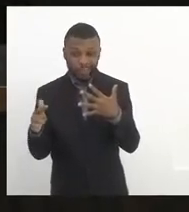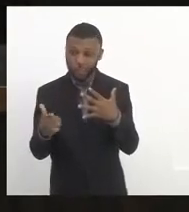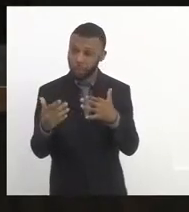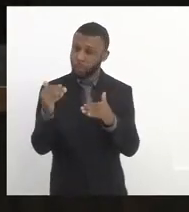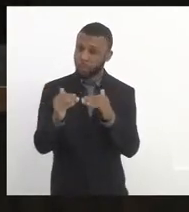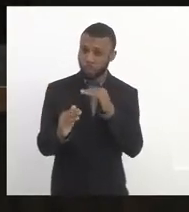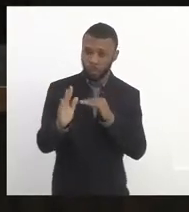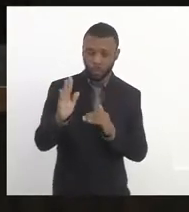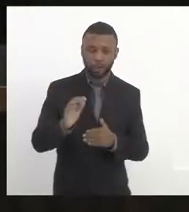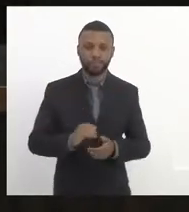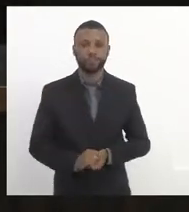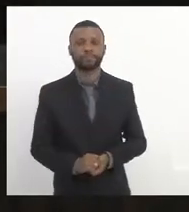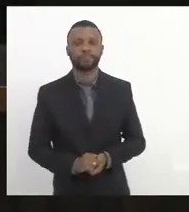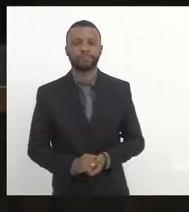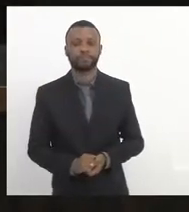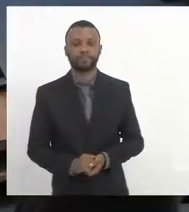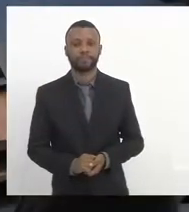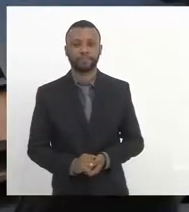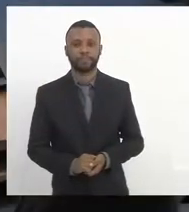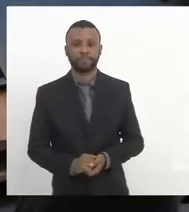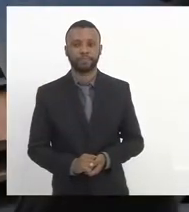Gustavo Schmidt.